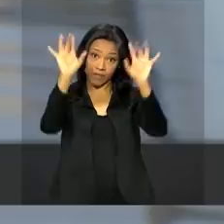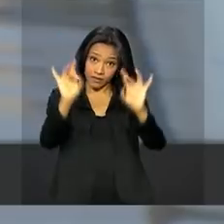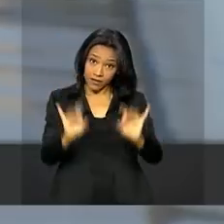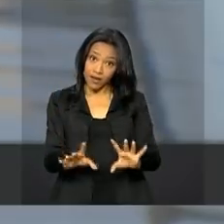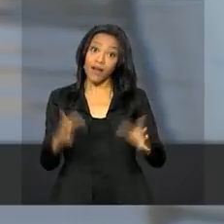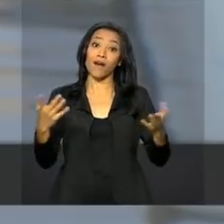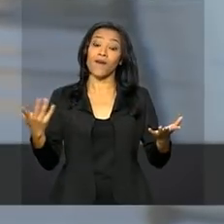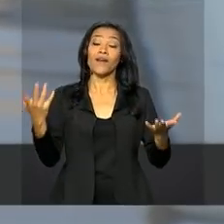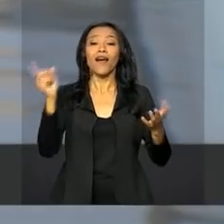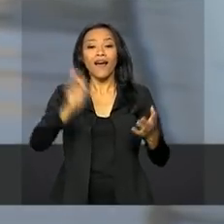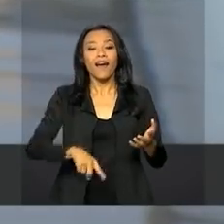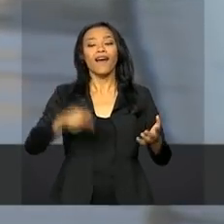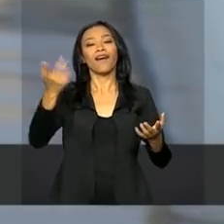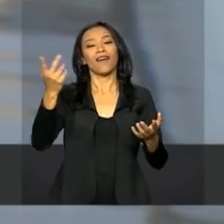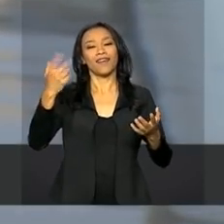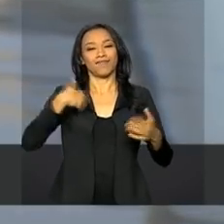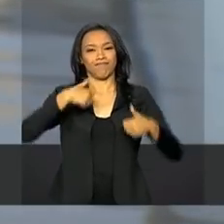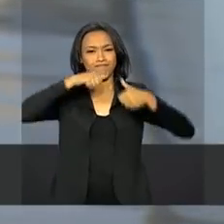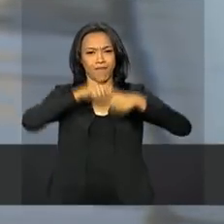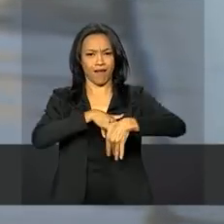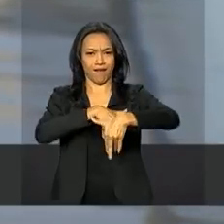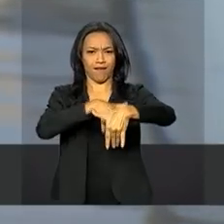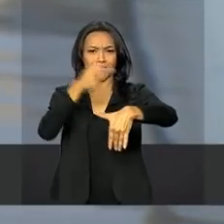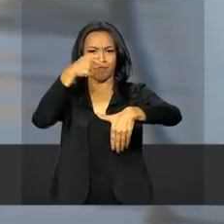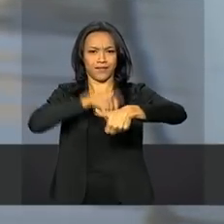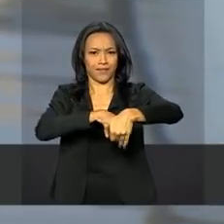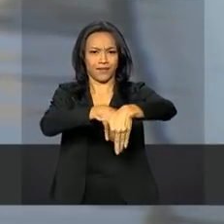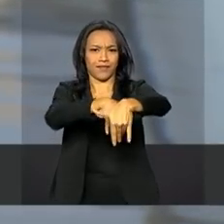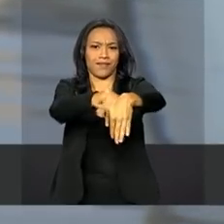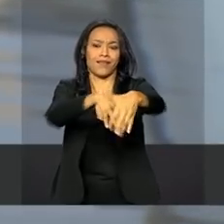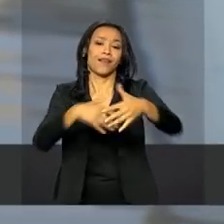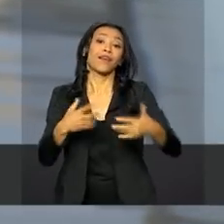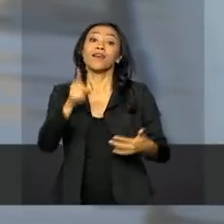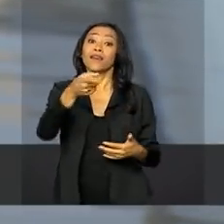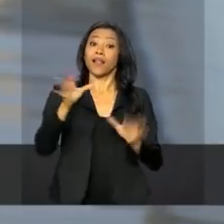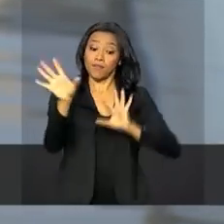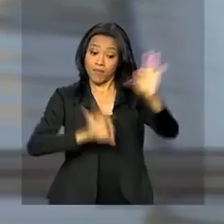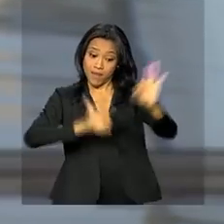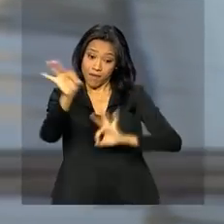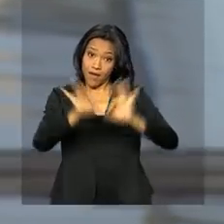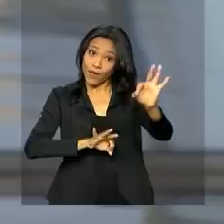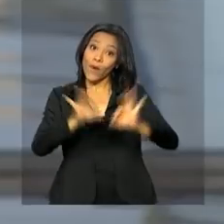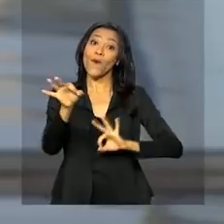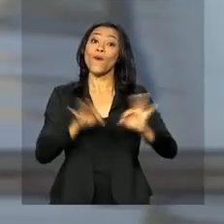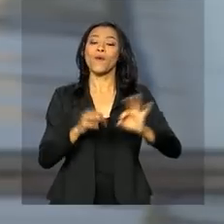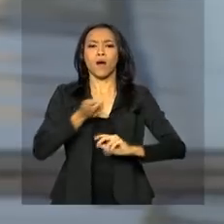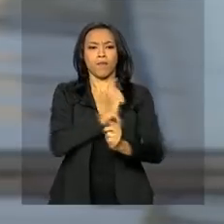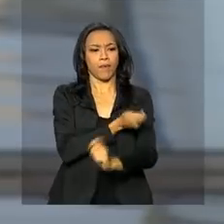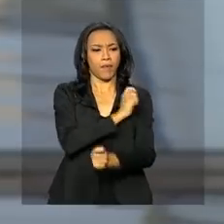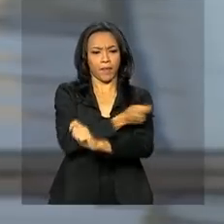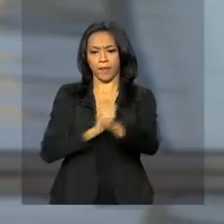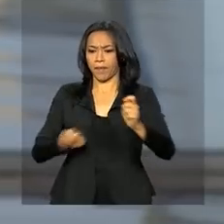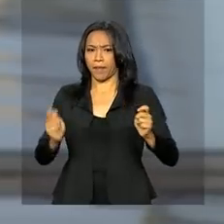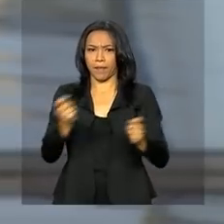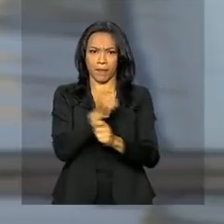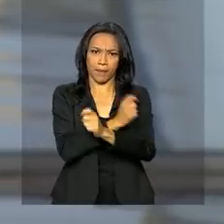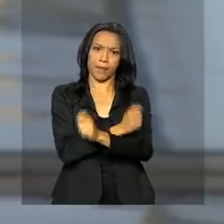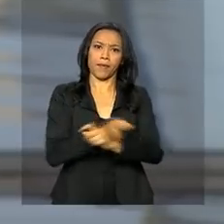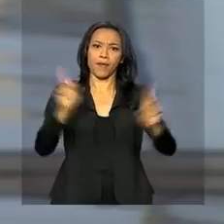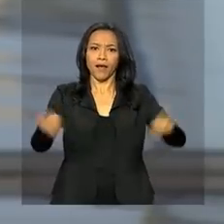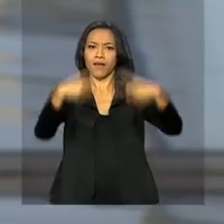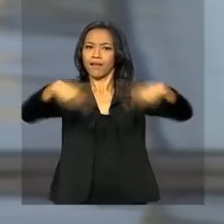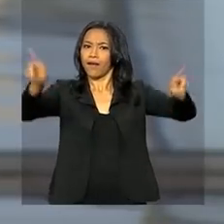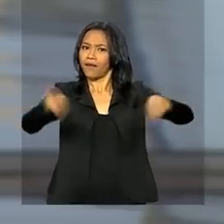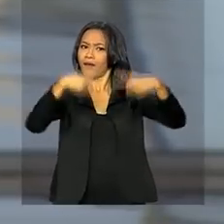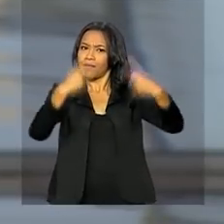Nossa independência. E a Marinha do Brasil, ela preparou aí a demonstração da nossa banda marcial do Corpo Fuzileiro Naval, uma banda que tem uma sinergia